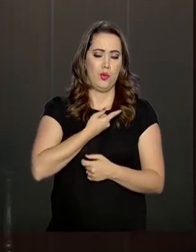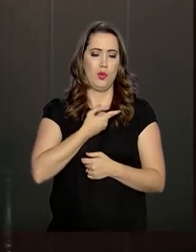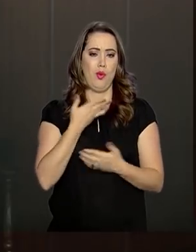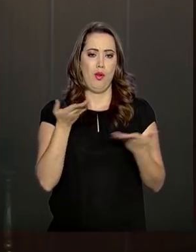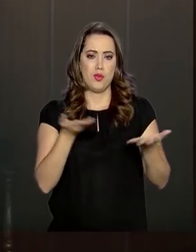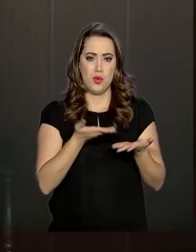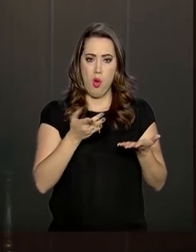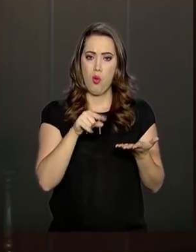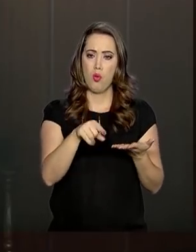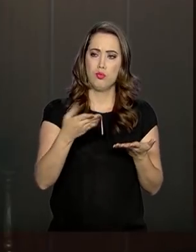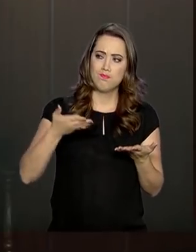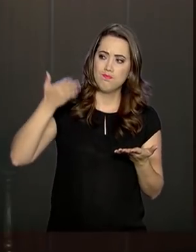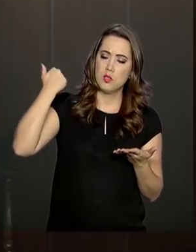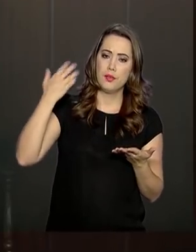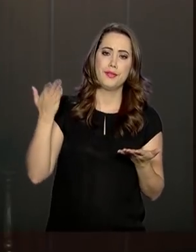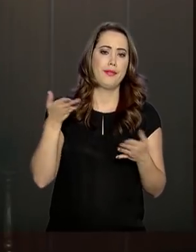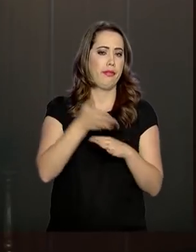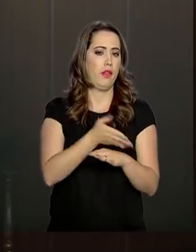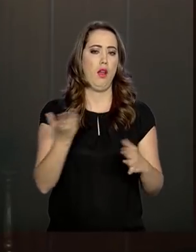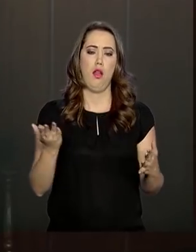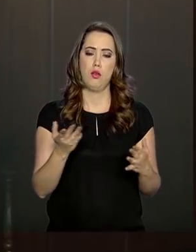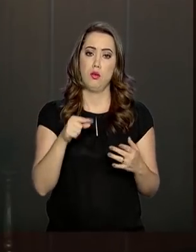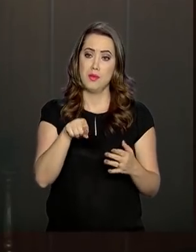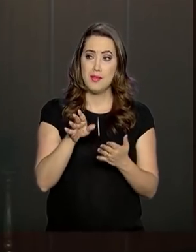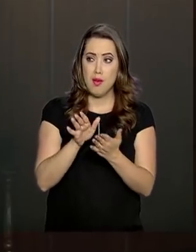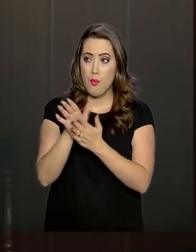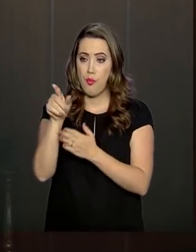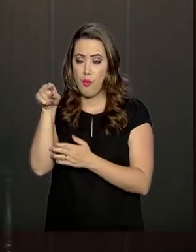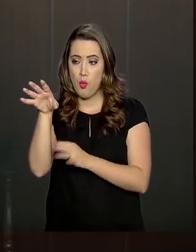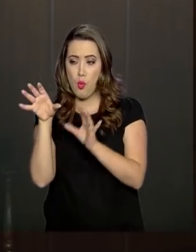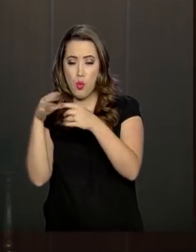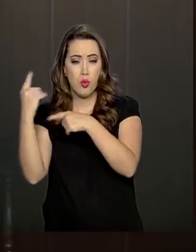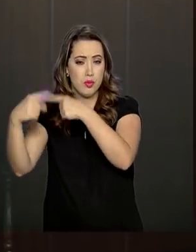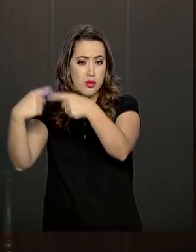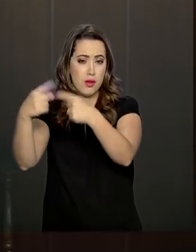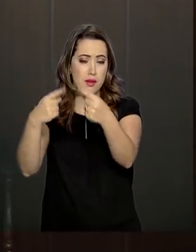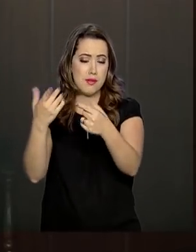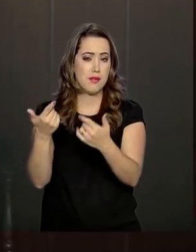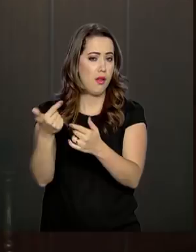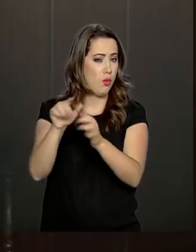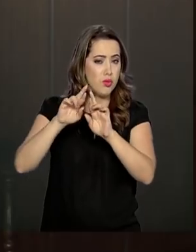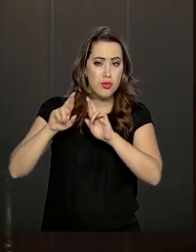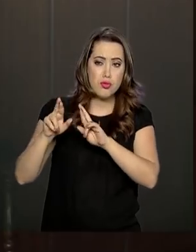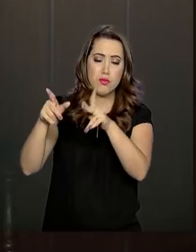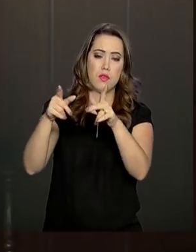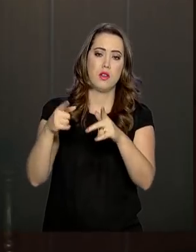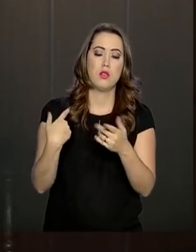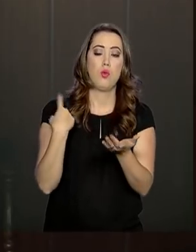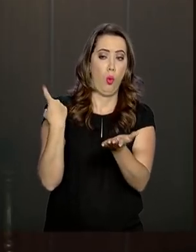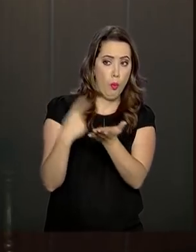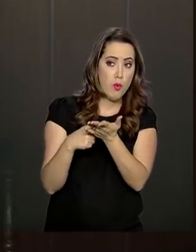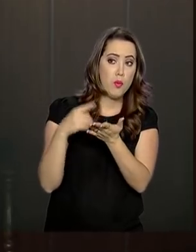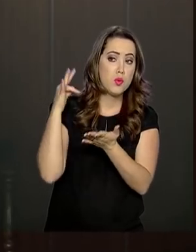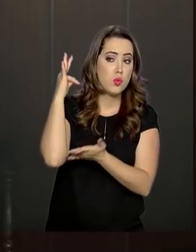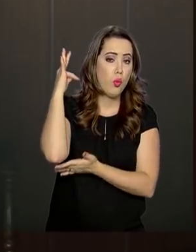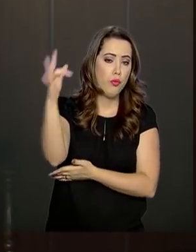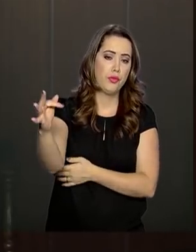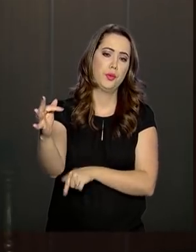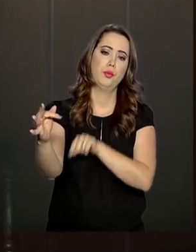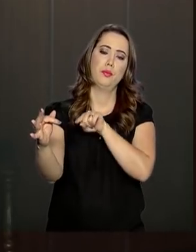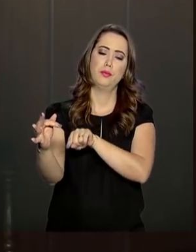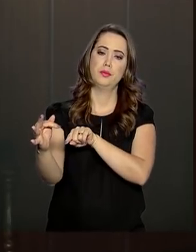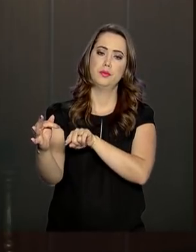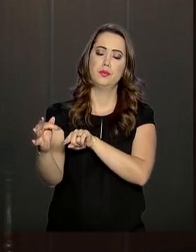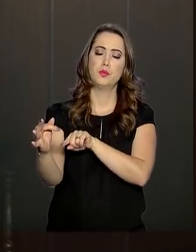e contemporâneas se meteram. Nós precisamos escapar dessa armadilha. Esse compromisso moral de